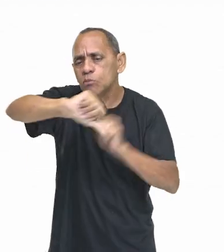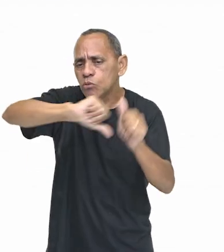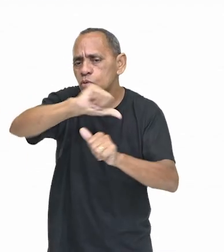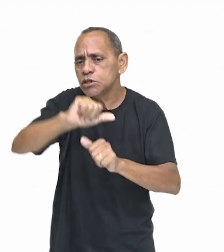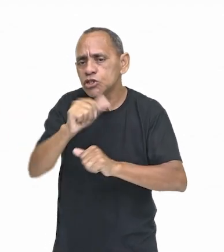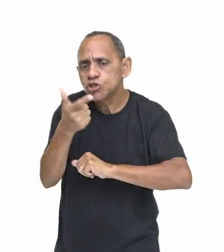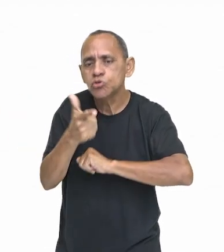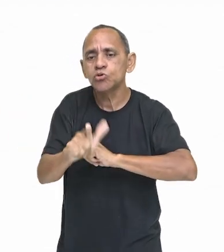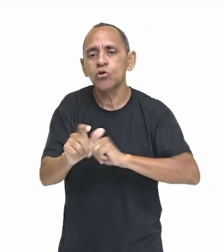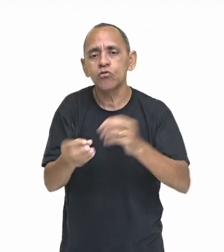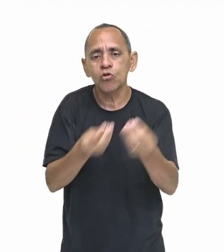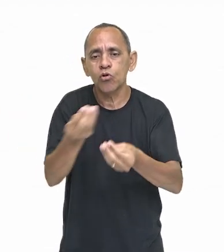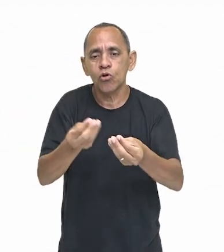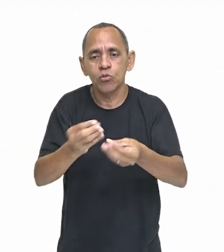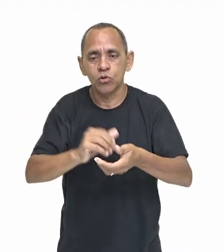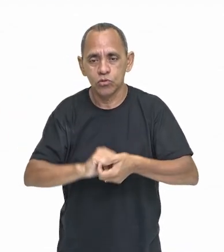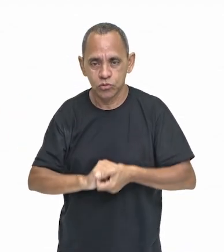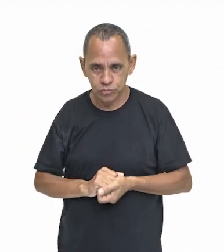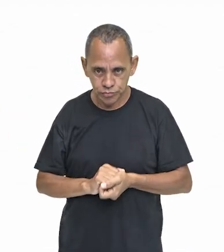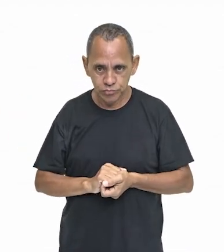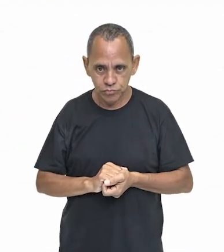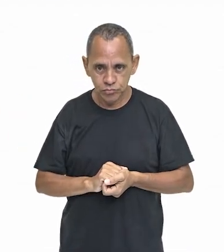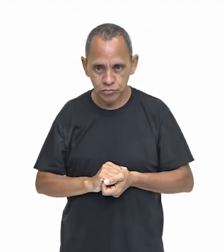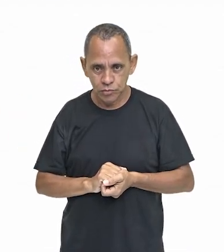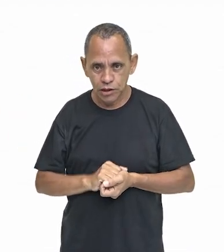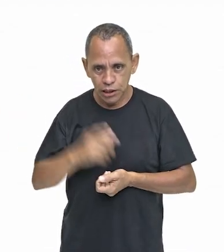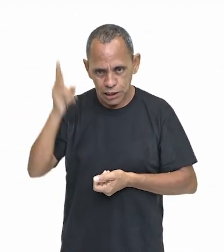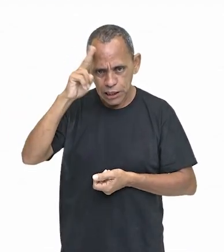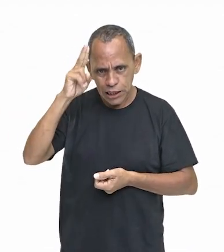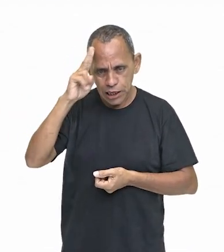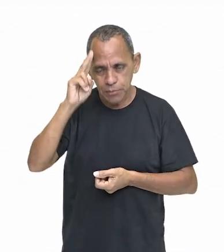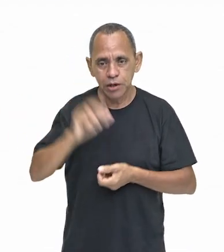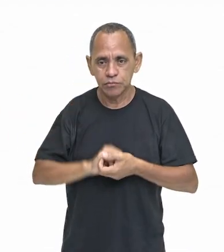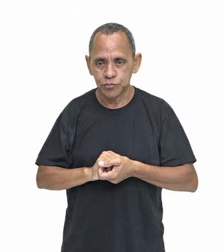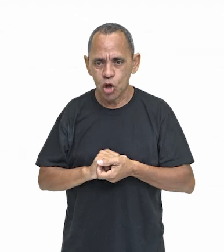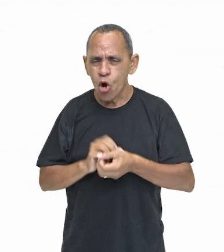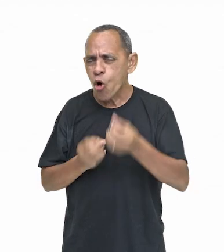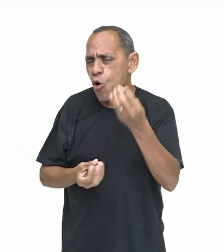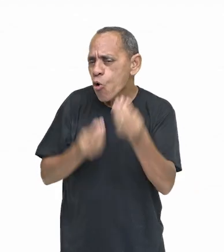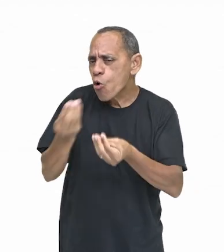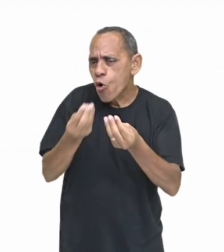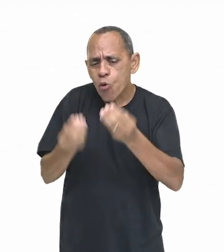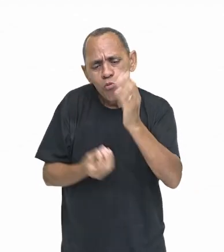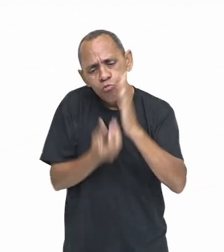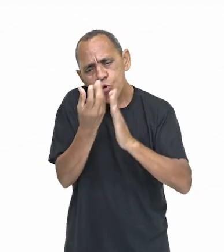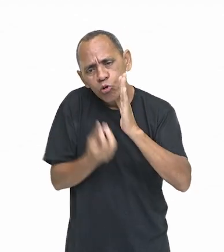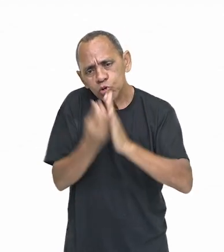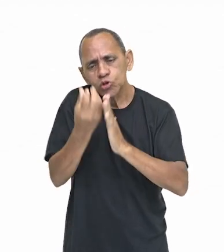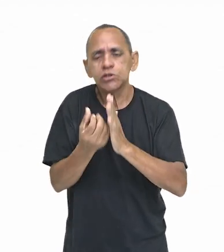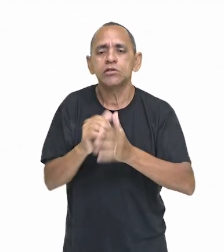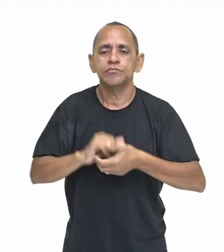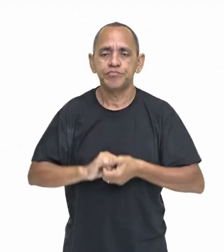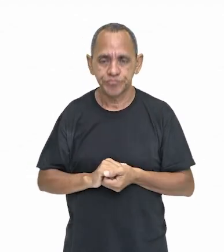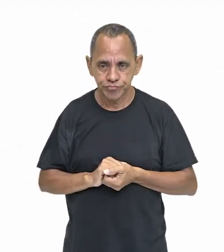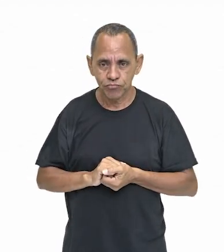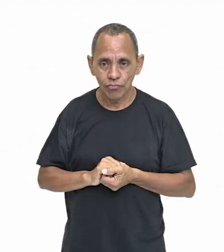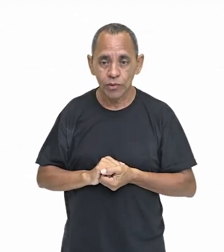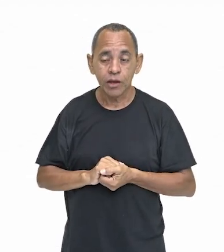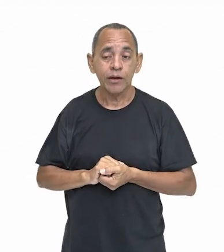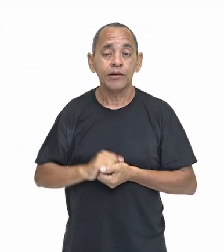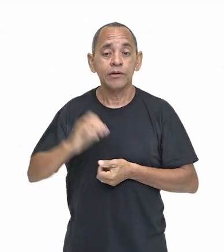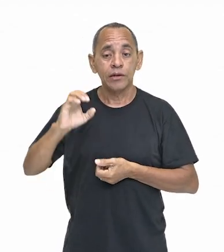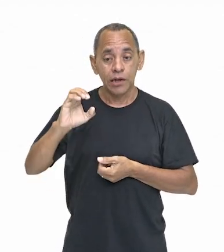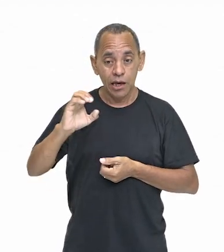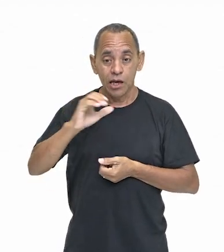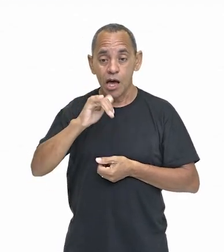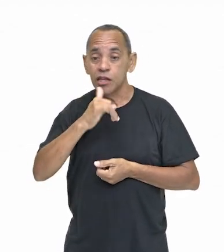lá da turbina que gira, não é? E, por fim, em energia elétrica, né?